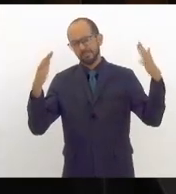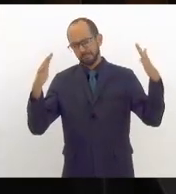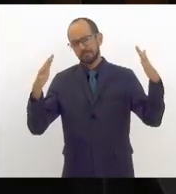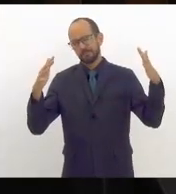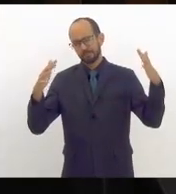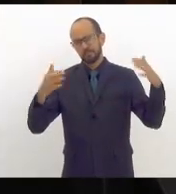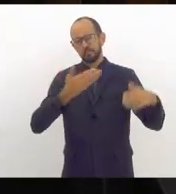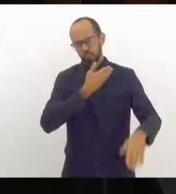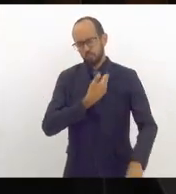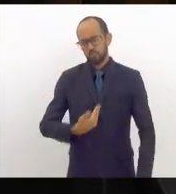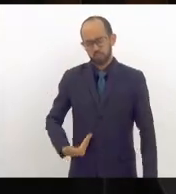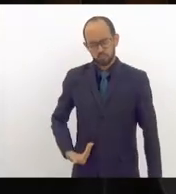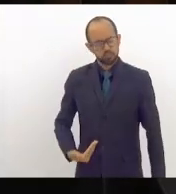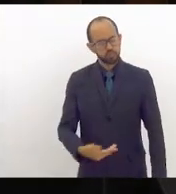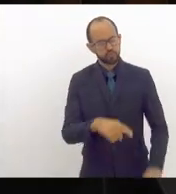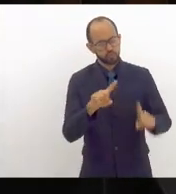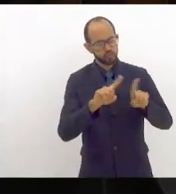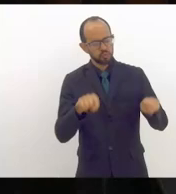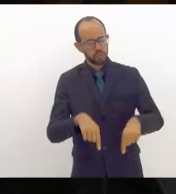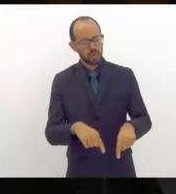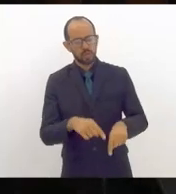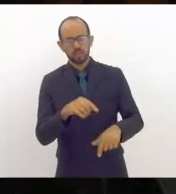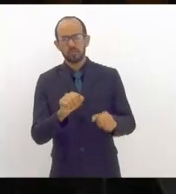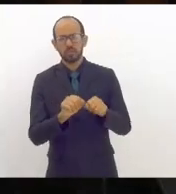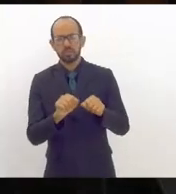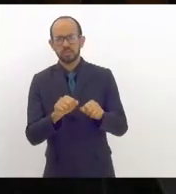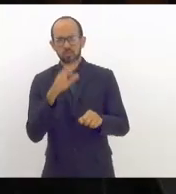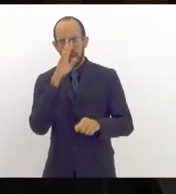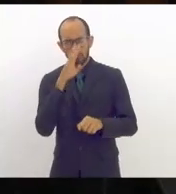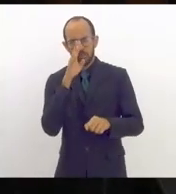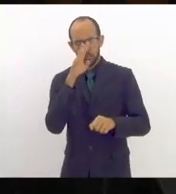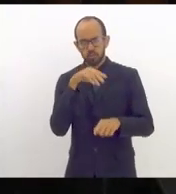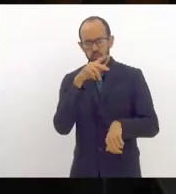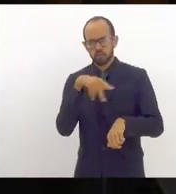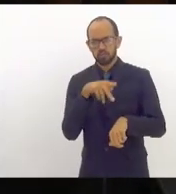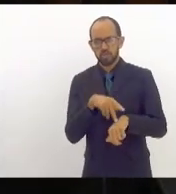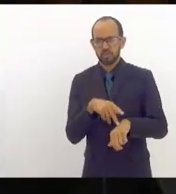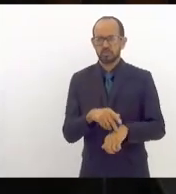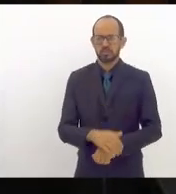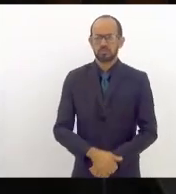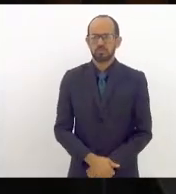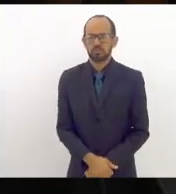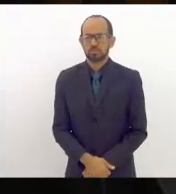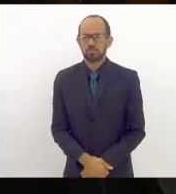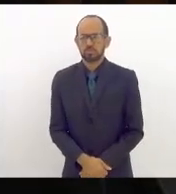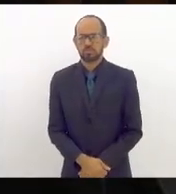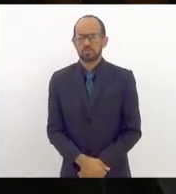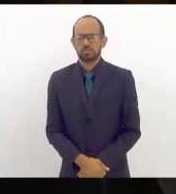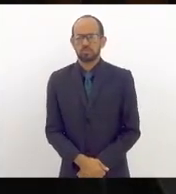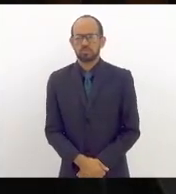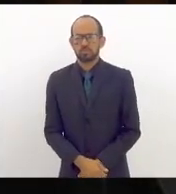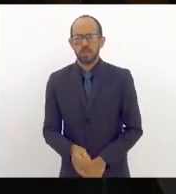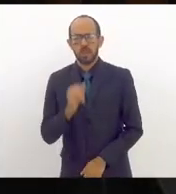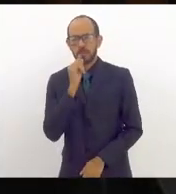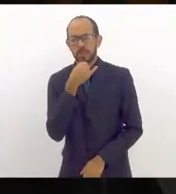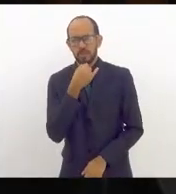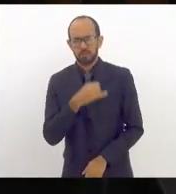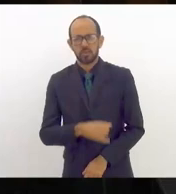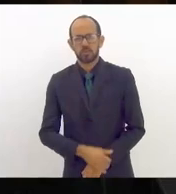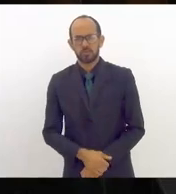público que vem cometendo abusos de forma recorrente nesse país é lamentável pelo que a gente está passando